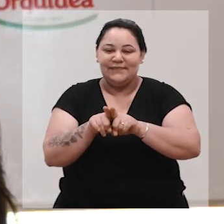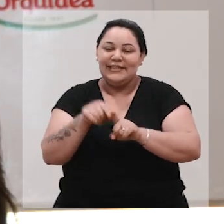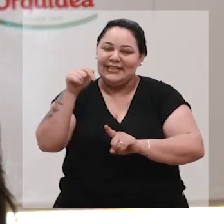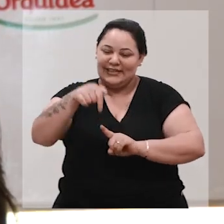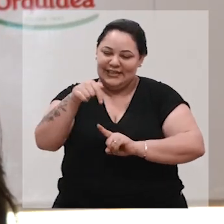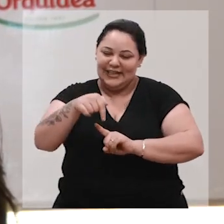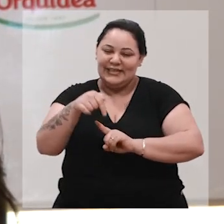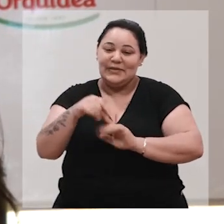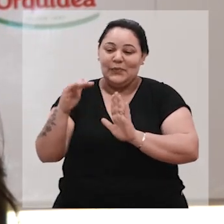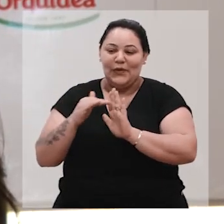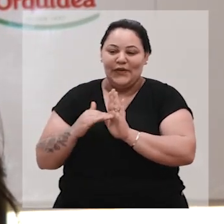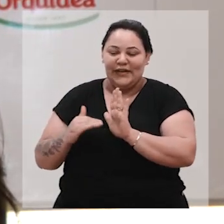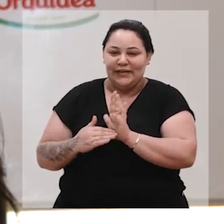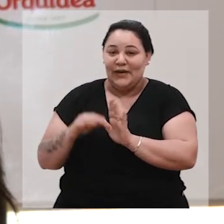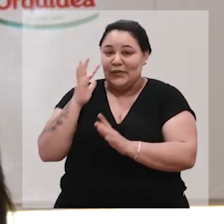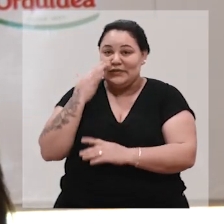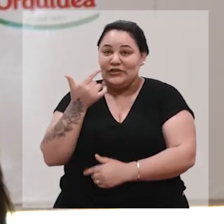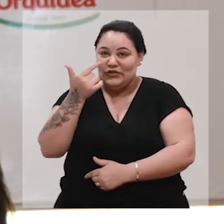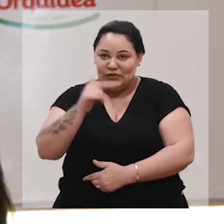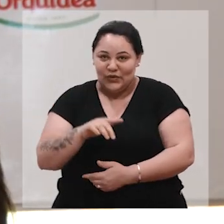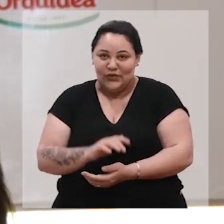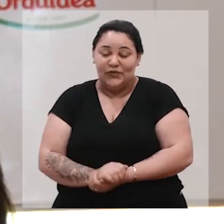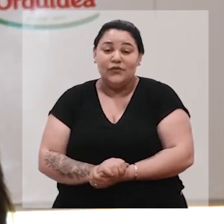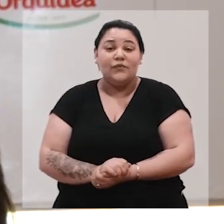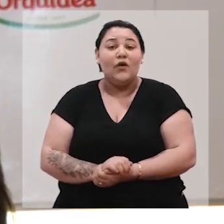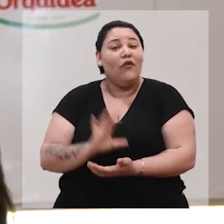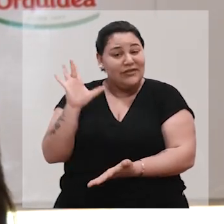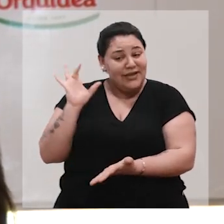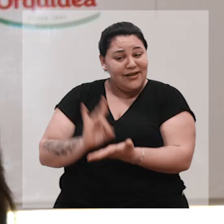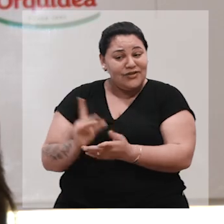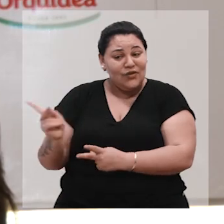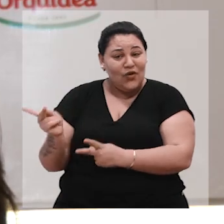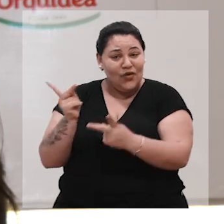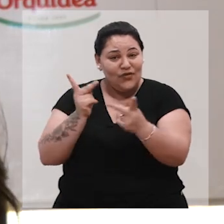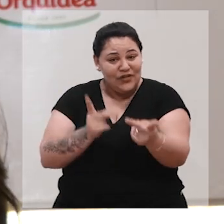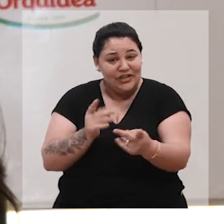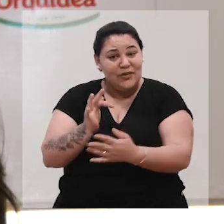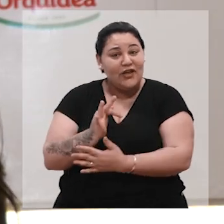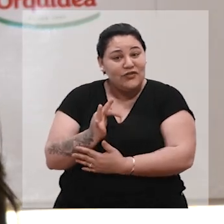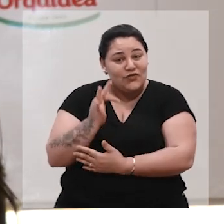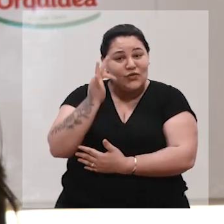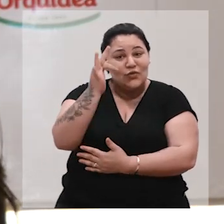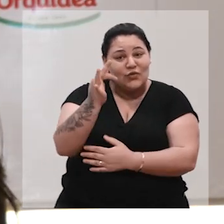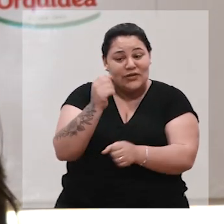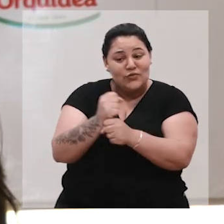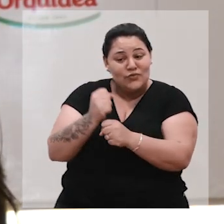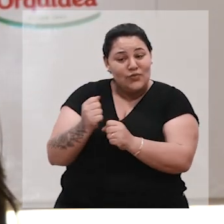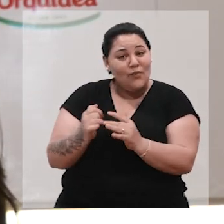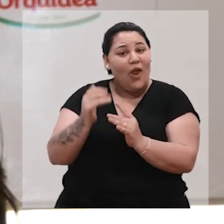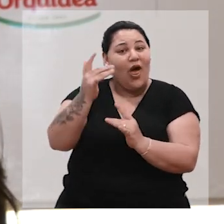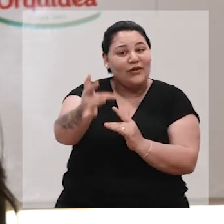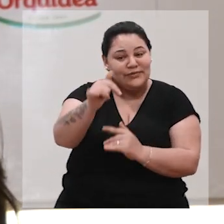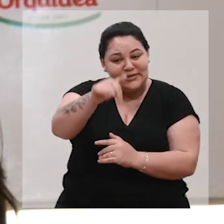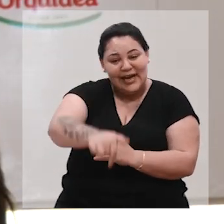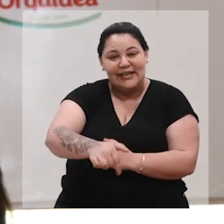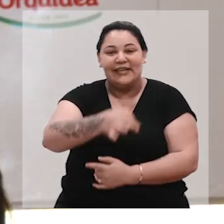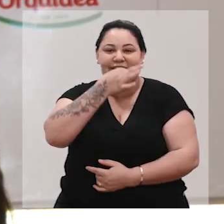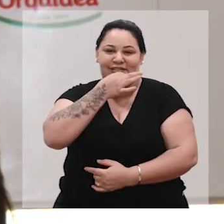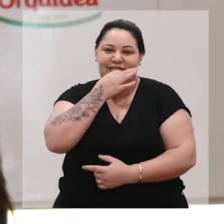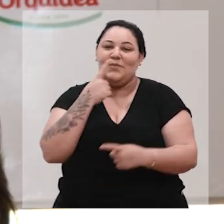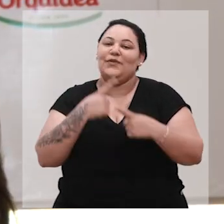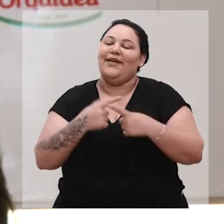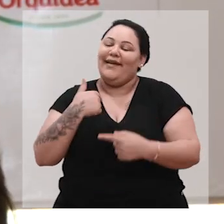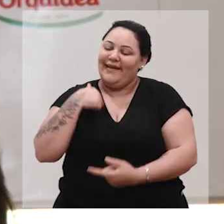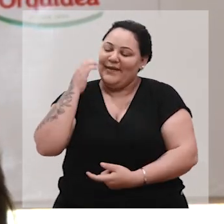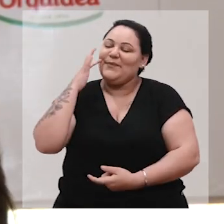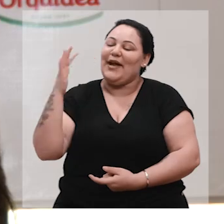enfim, programa, né, rodar novamente em reprise, fica o convite para vir nas futuras feiras do Livro de Caxias